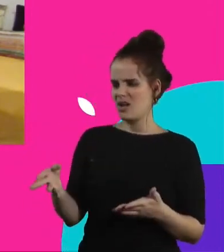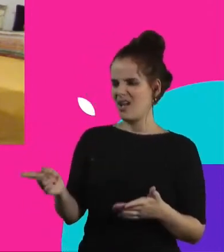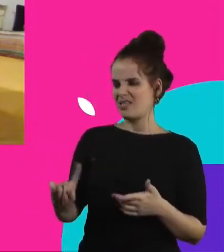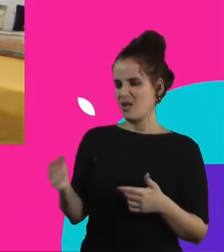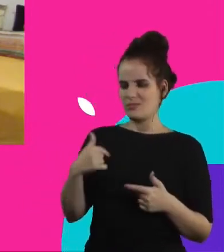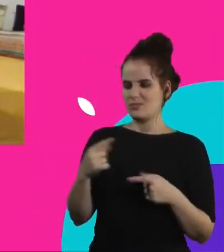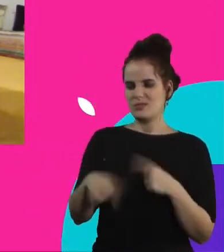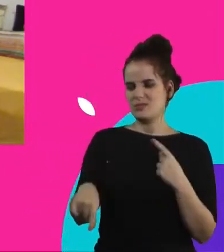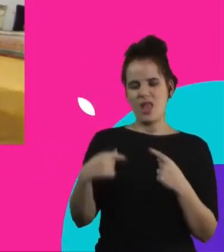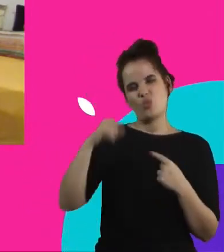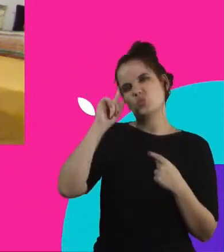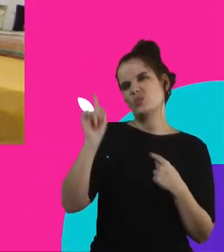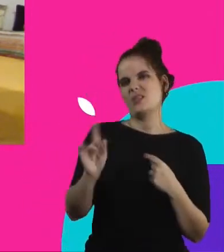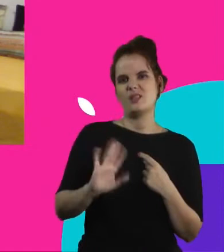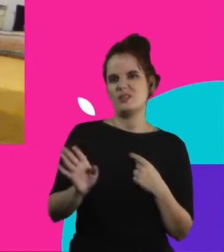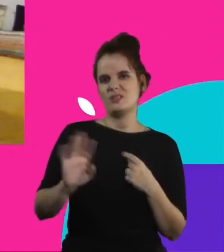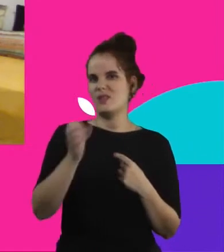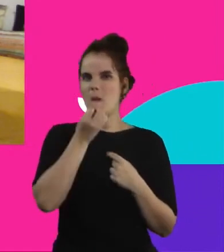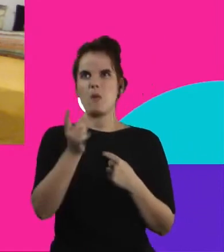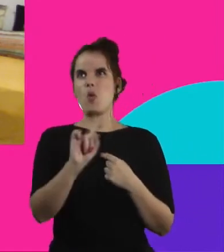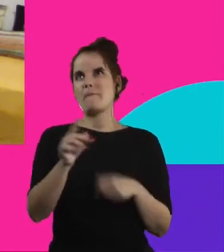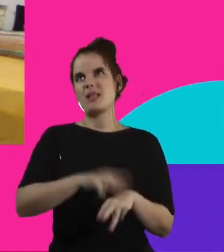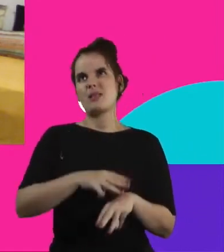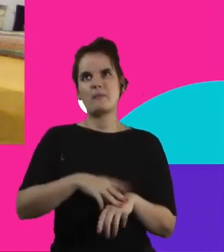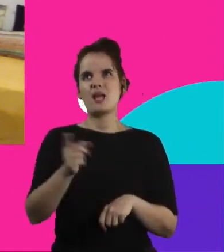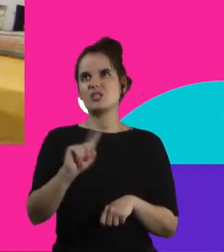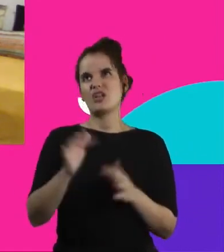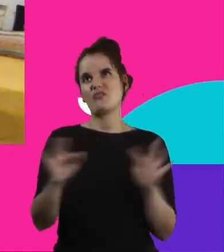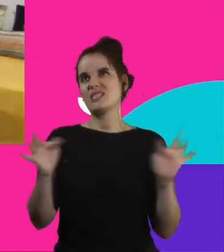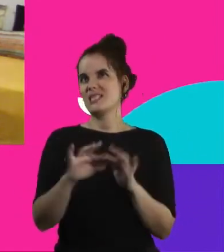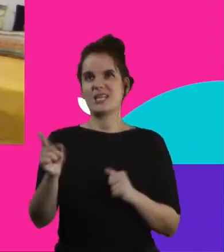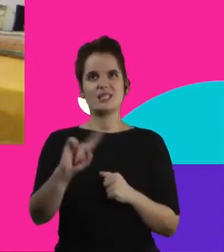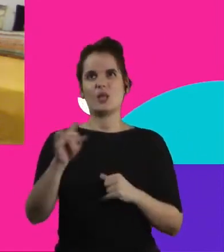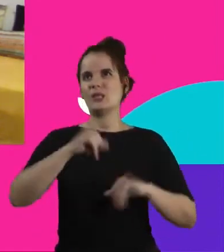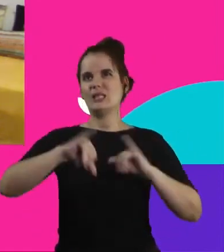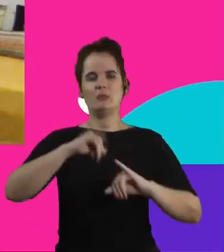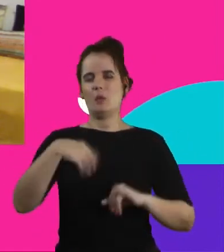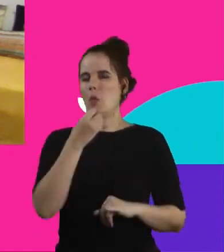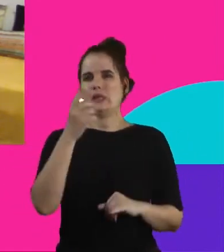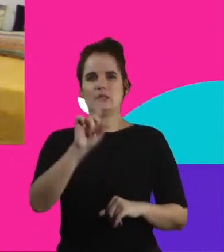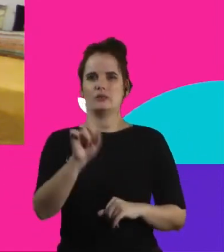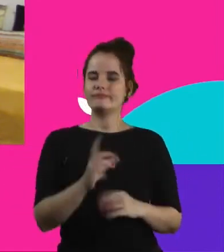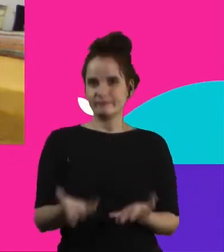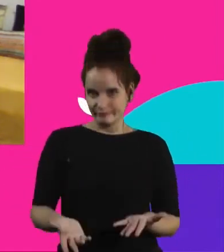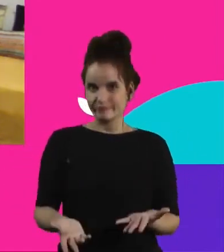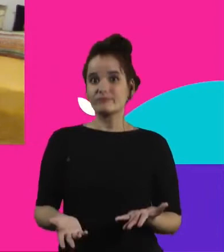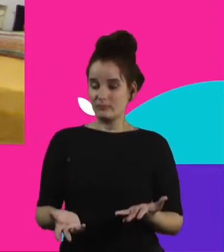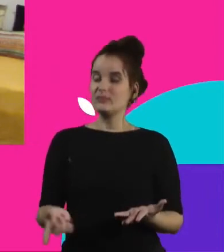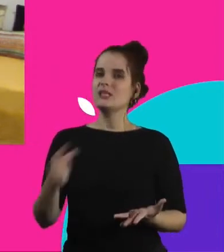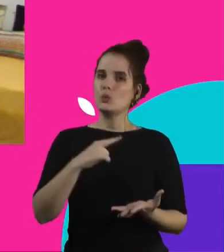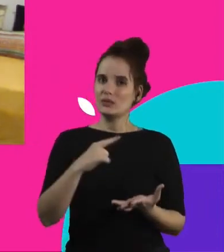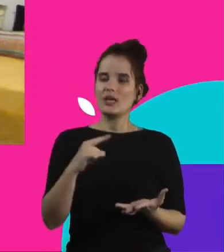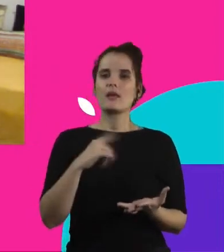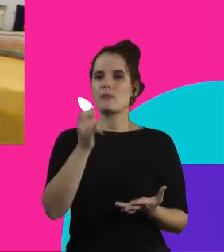mim. Eu não sirvo para isso, eu não sou boa em matemática, eu não sou boa em física, eu não sou boa em química. E aí, como a gente usa muito do